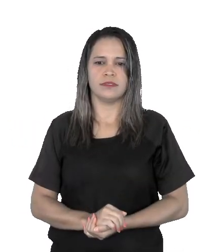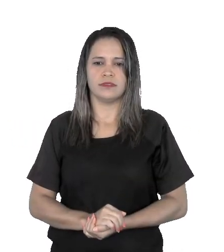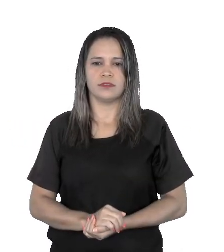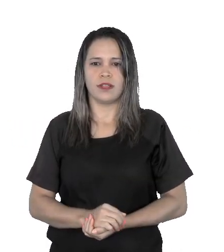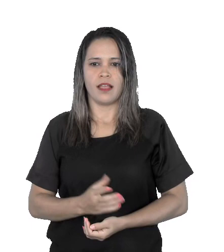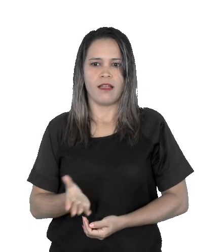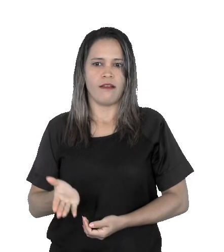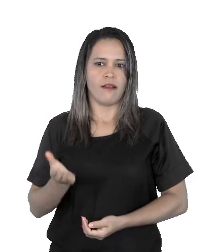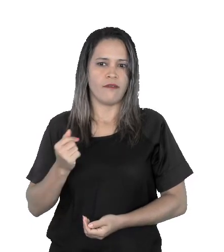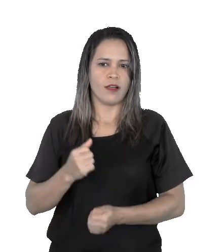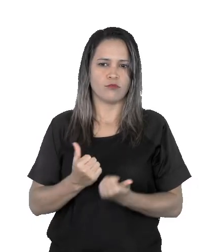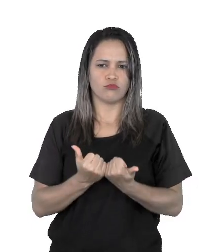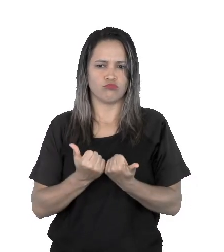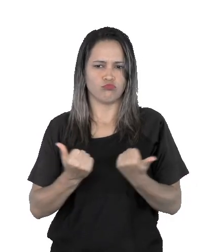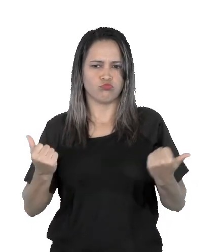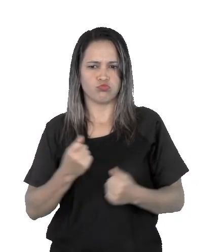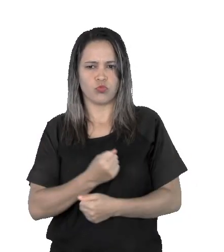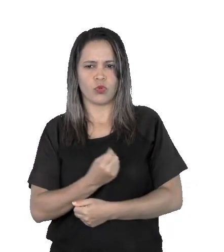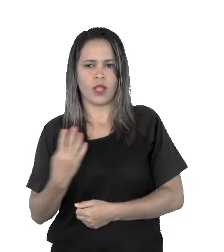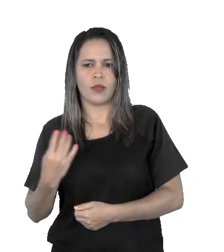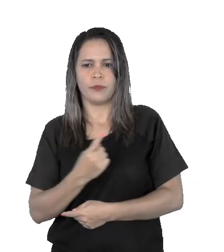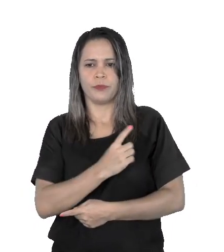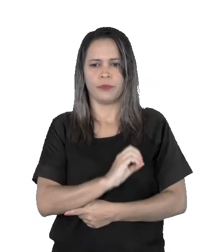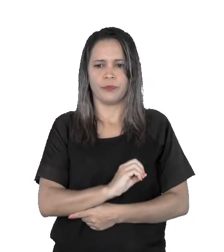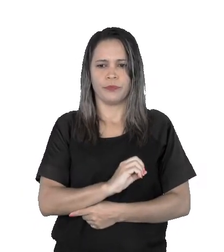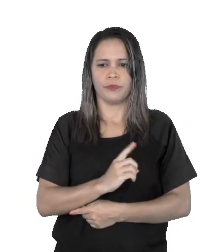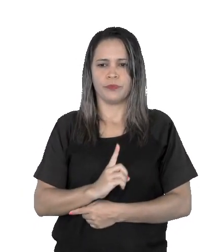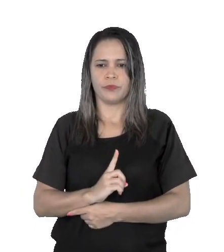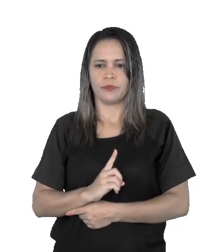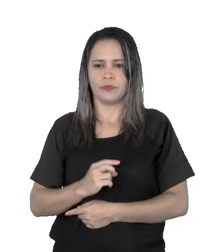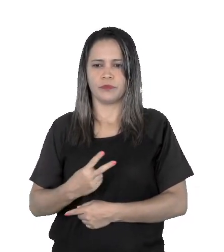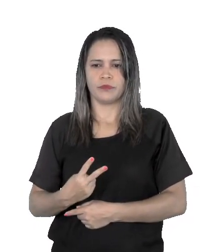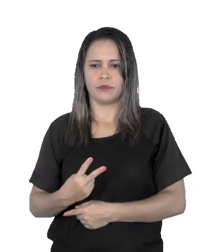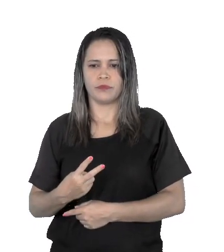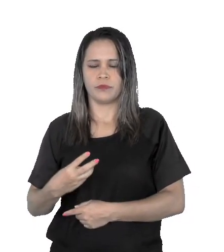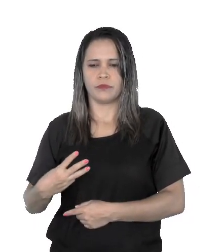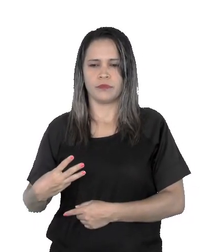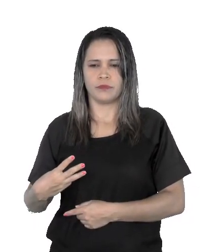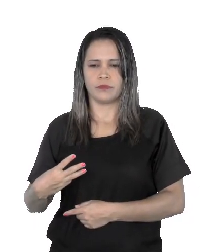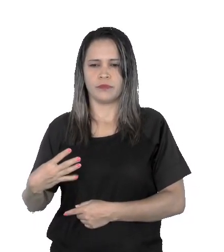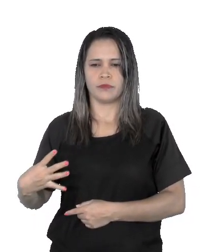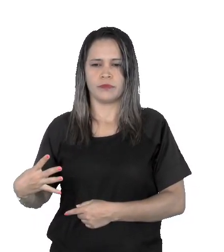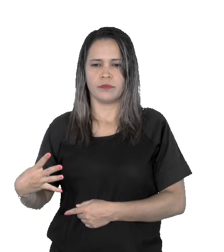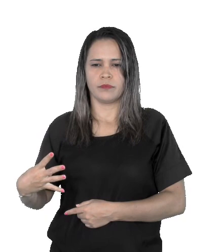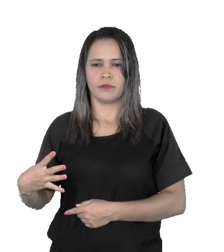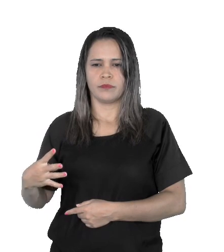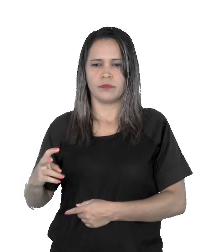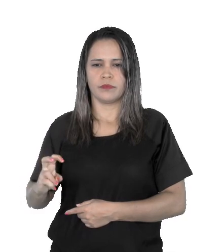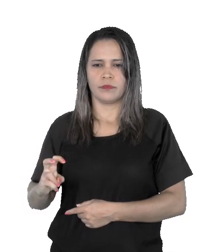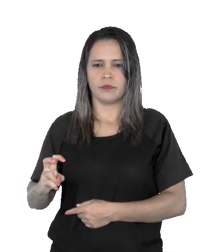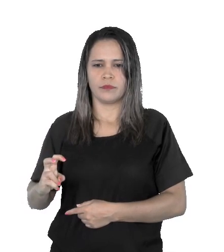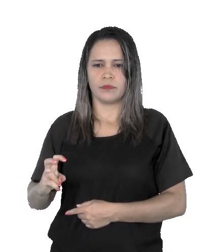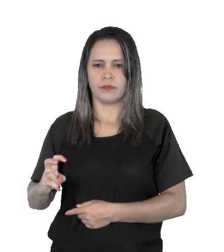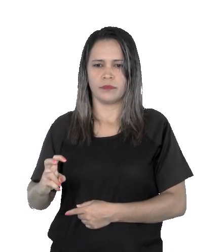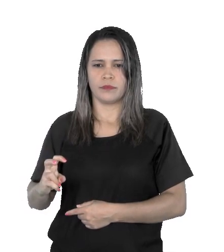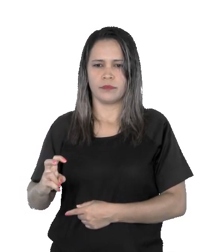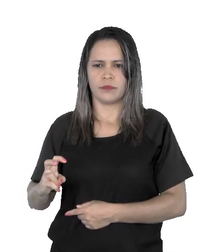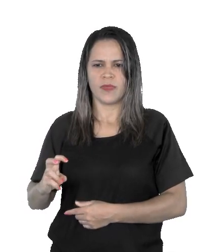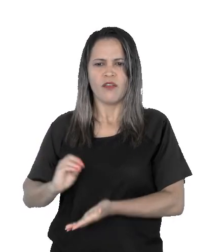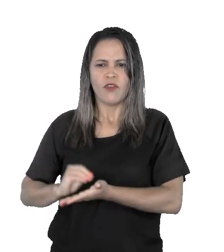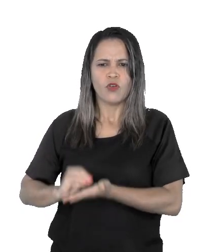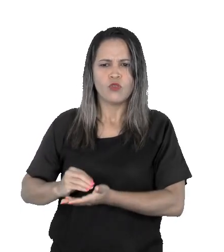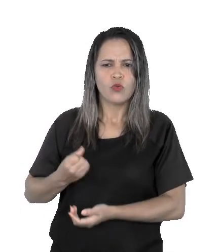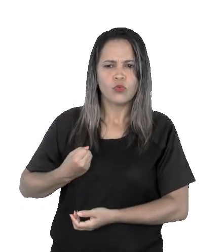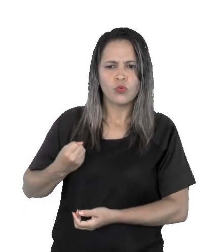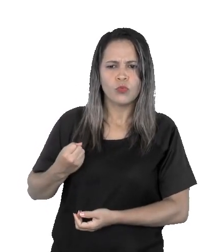contar essa reta? 0, 1, 2, 3, 4, 5. Faltou o